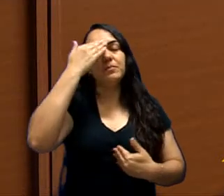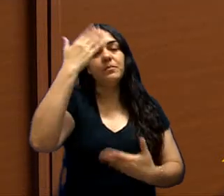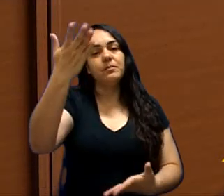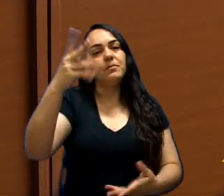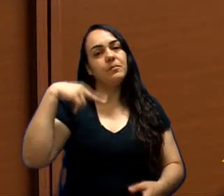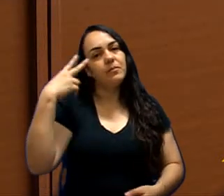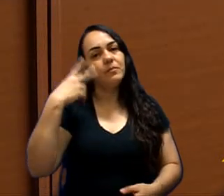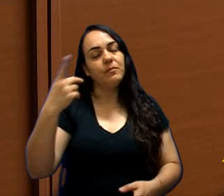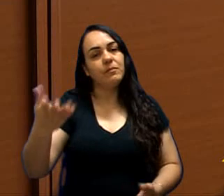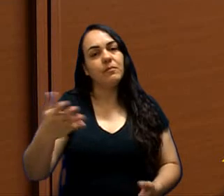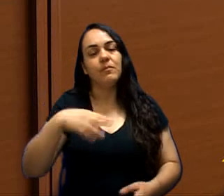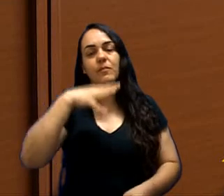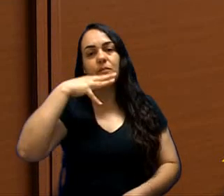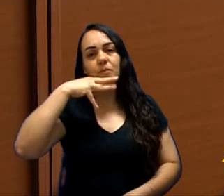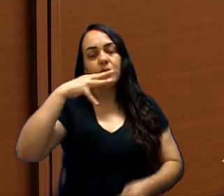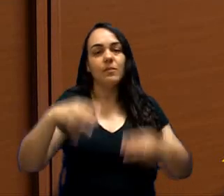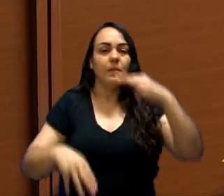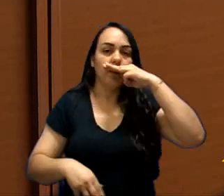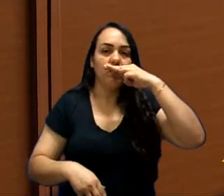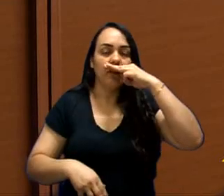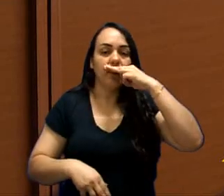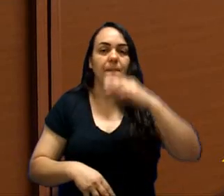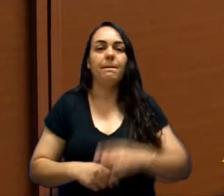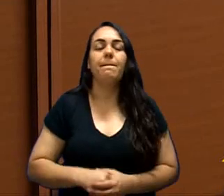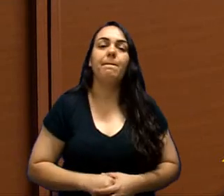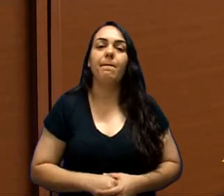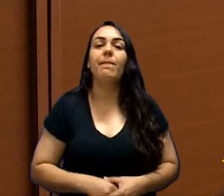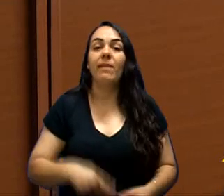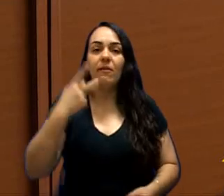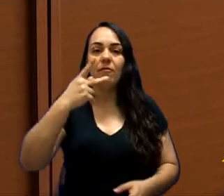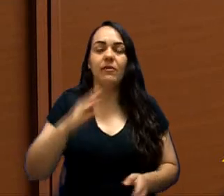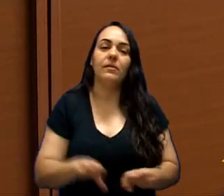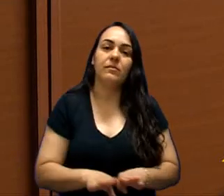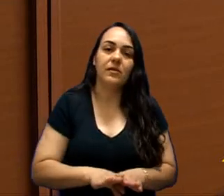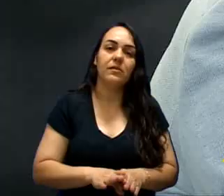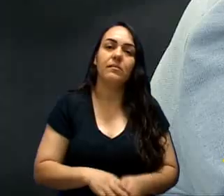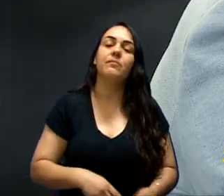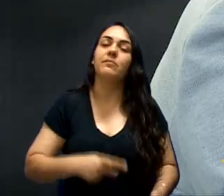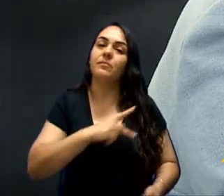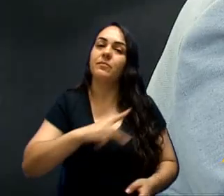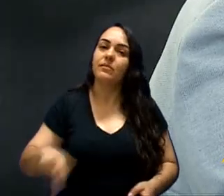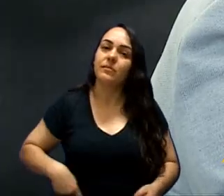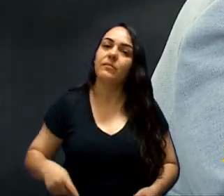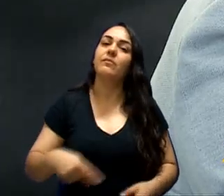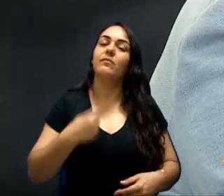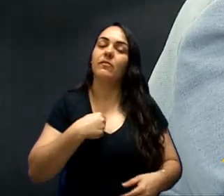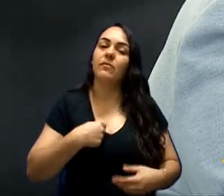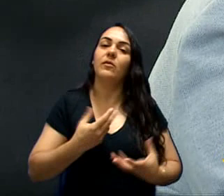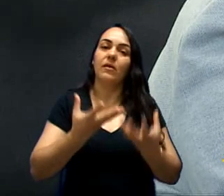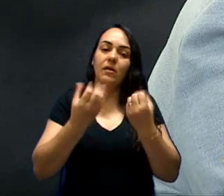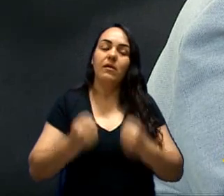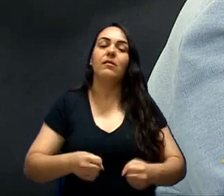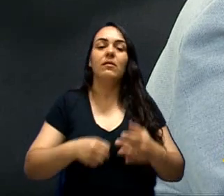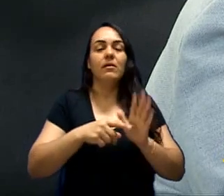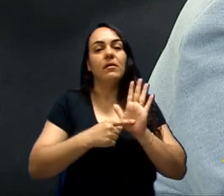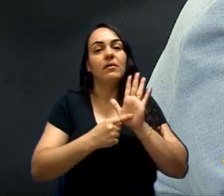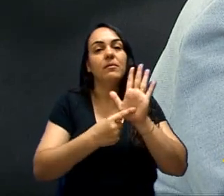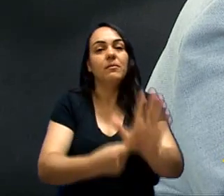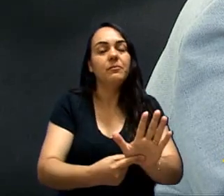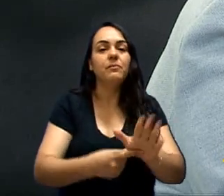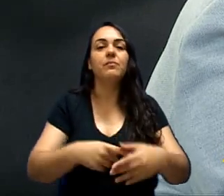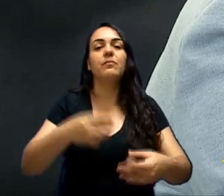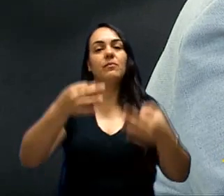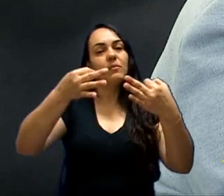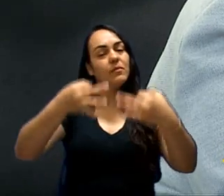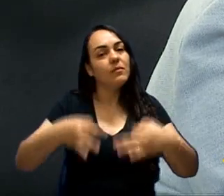vereador. Vereador Martinez, somente um minuto. Bom, pode falar. Na verdade, senhor presidente, eu gostaria de deixar claro, não é,